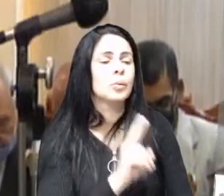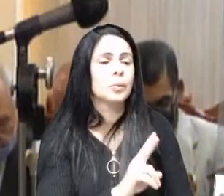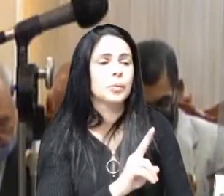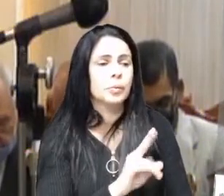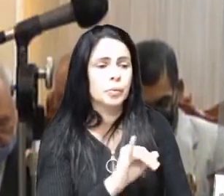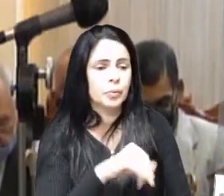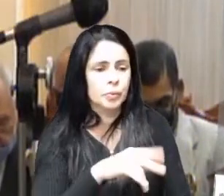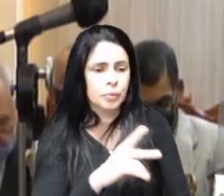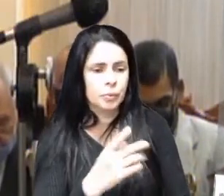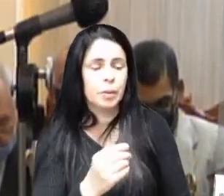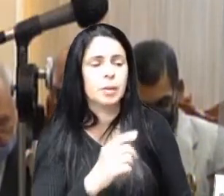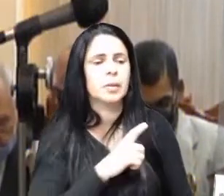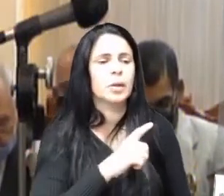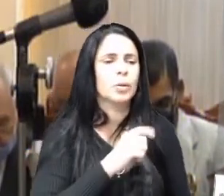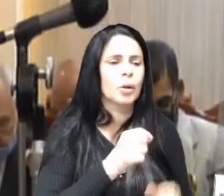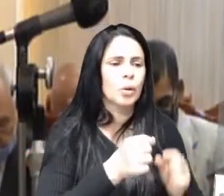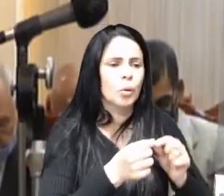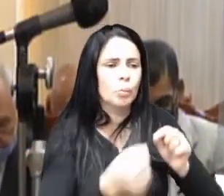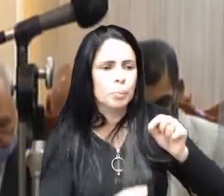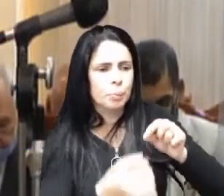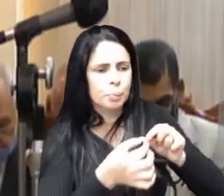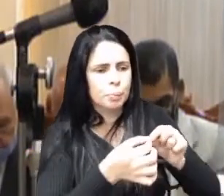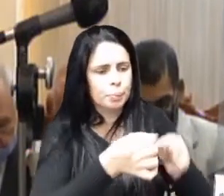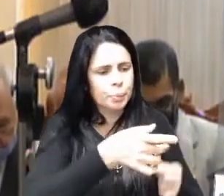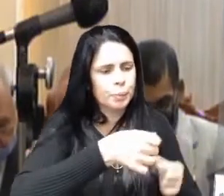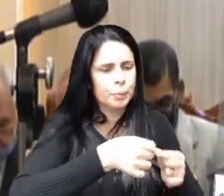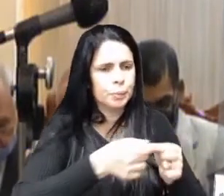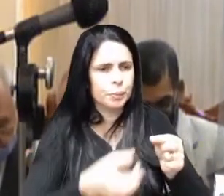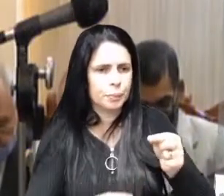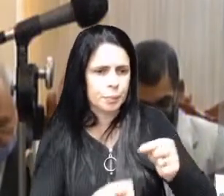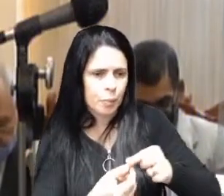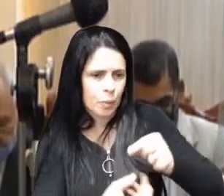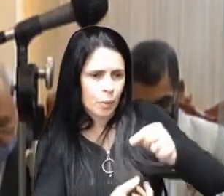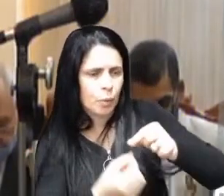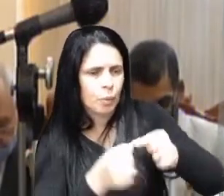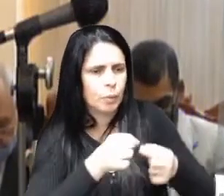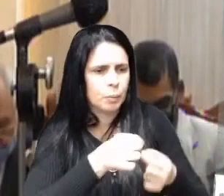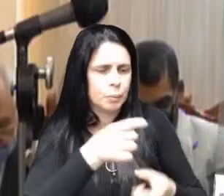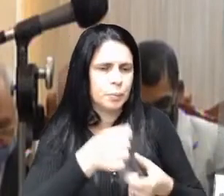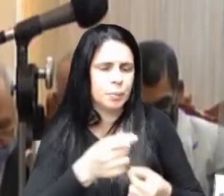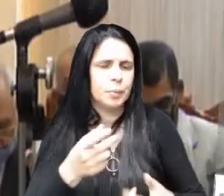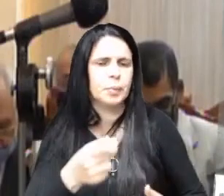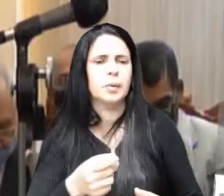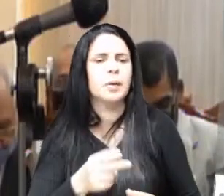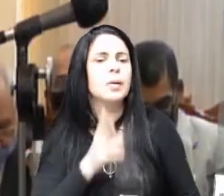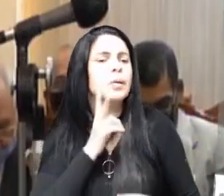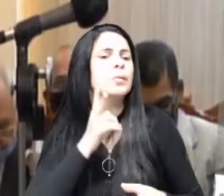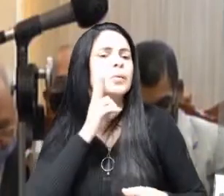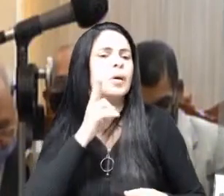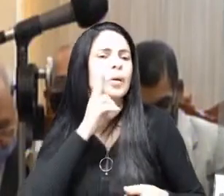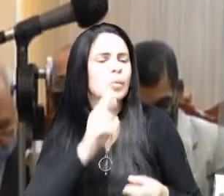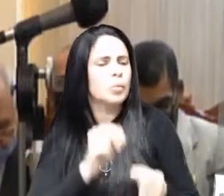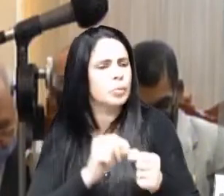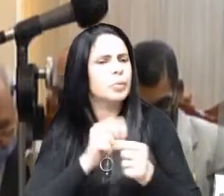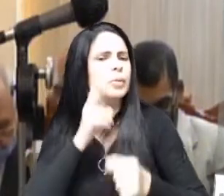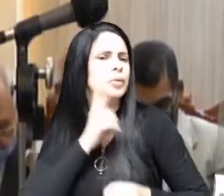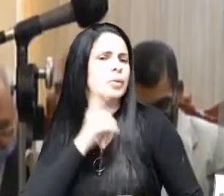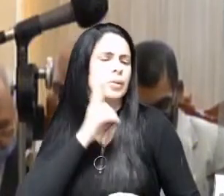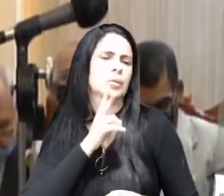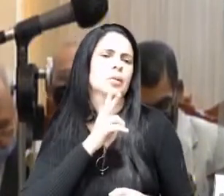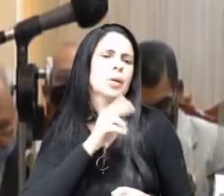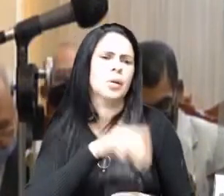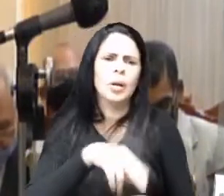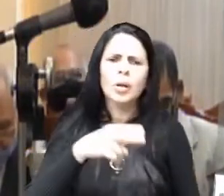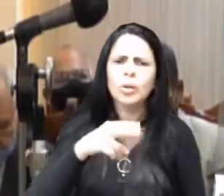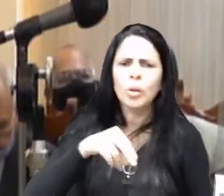vinha tem uva. E a uva dá o vinho. E Noé bebeu do vinho. E não é que o velho